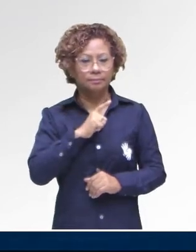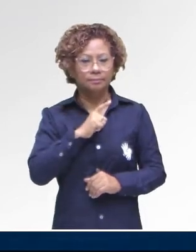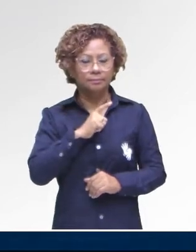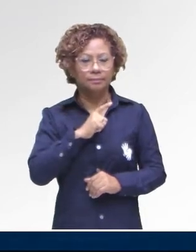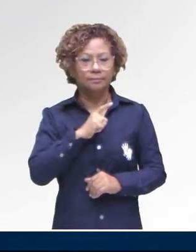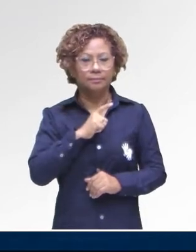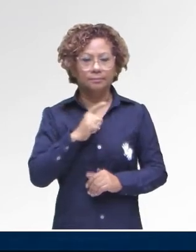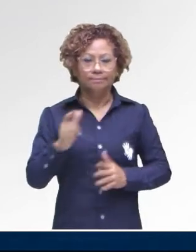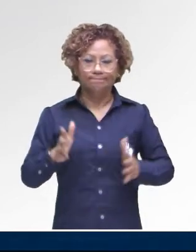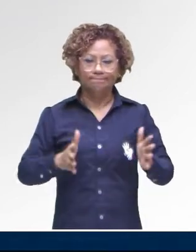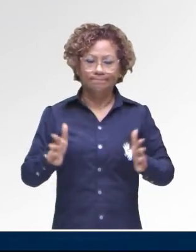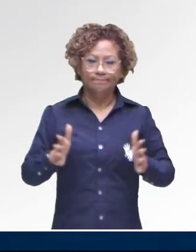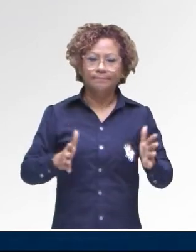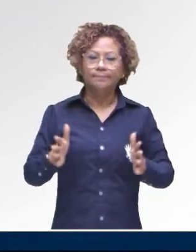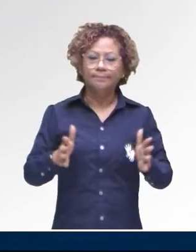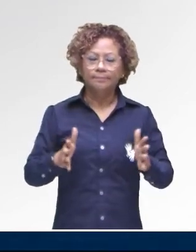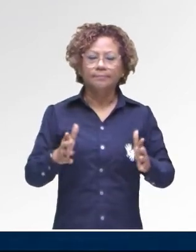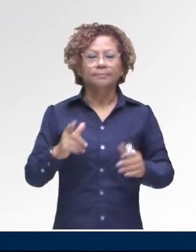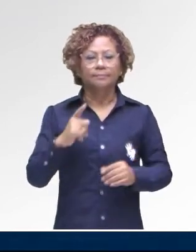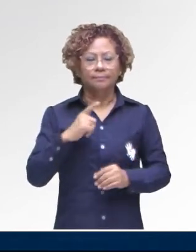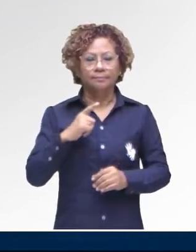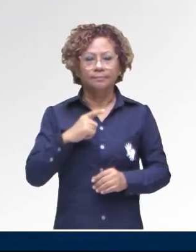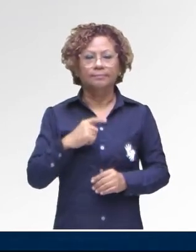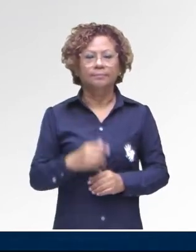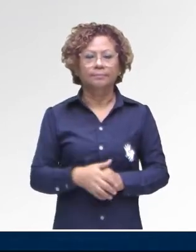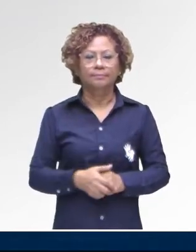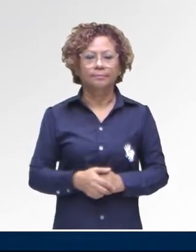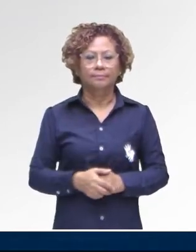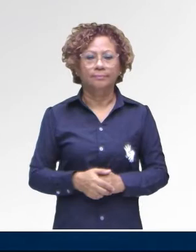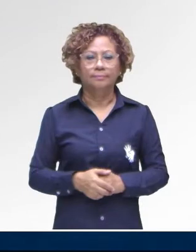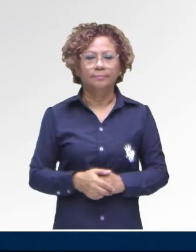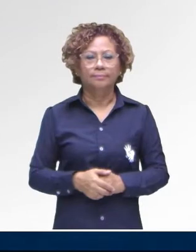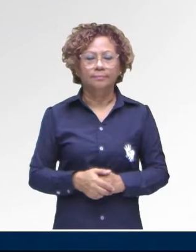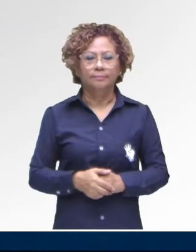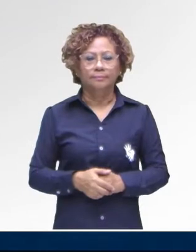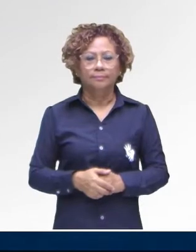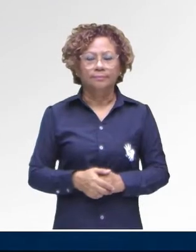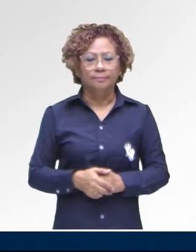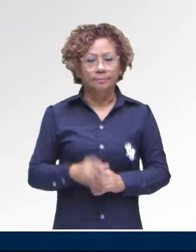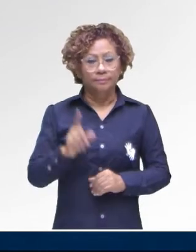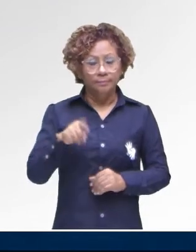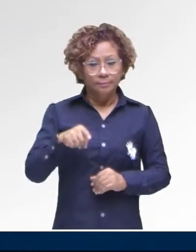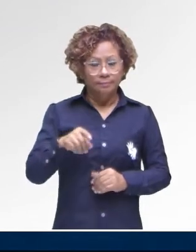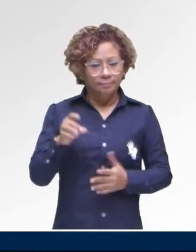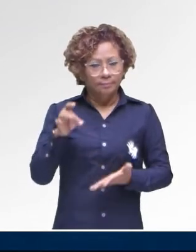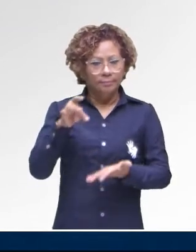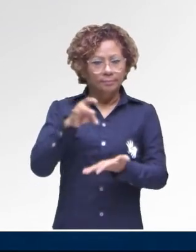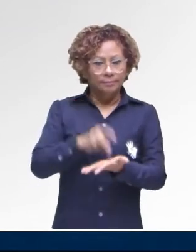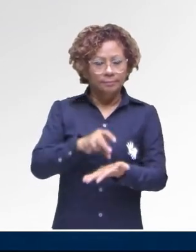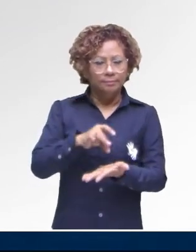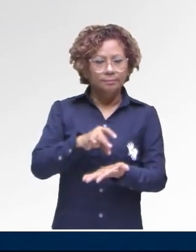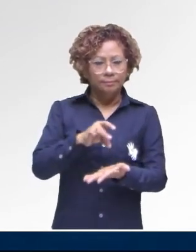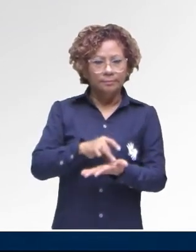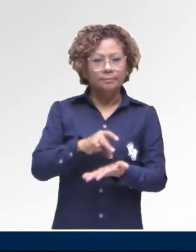é considerada verdadeira sem discussão, tá bom? O postulado é uma afirmação aceita sem